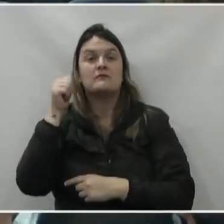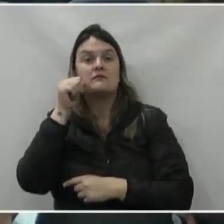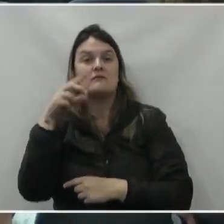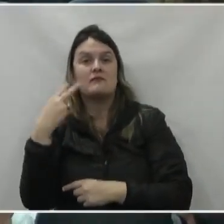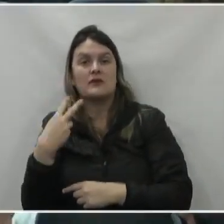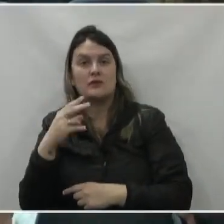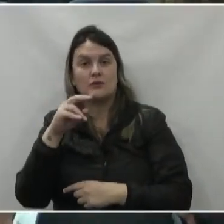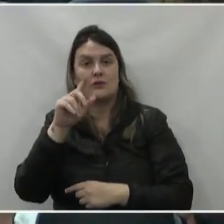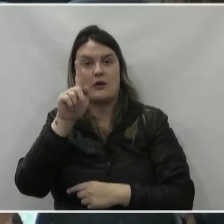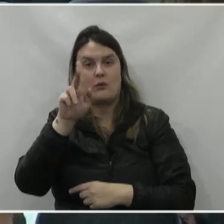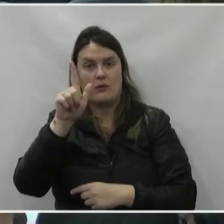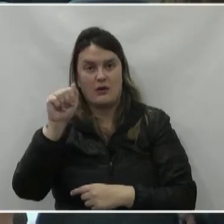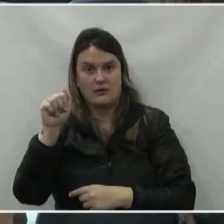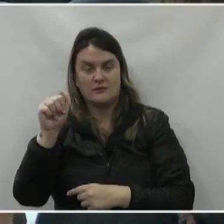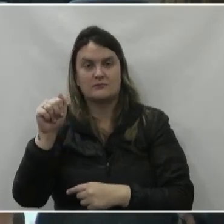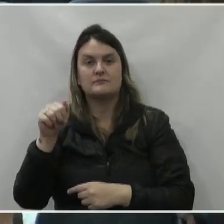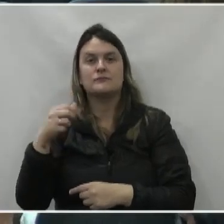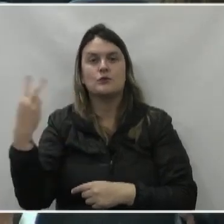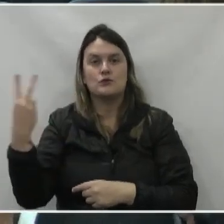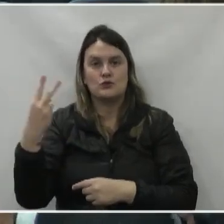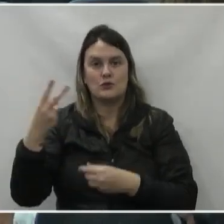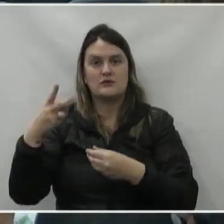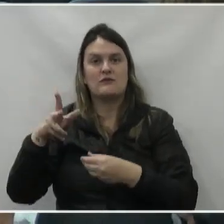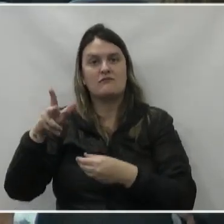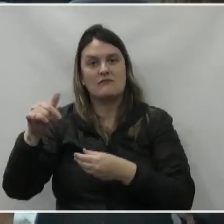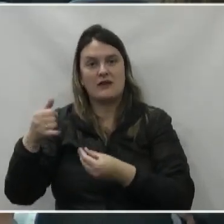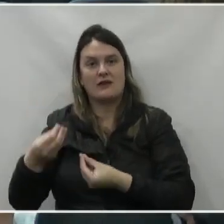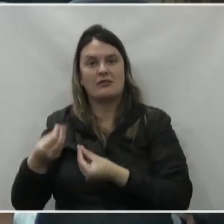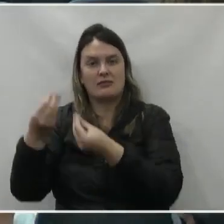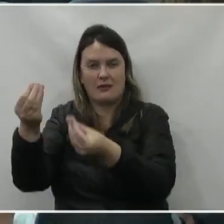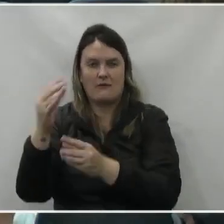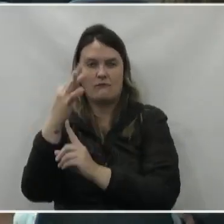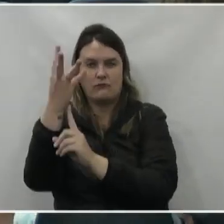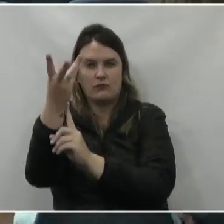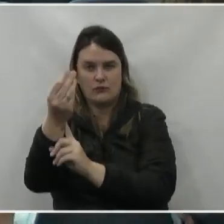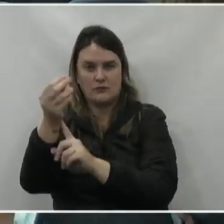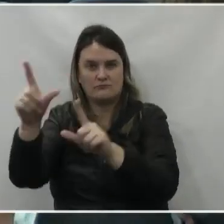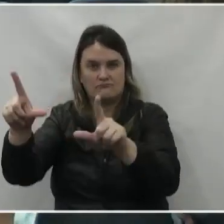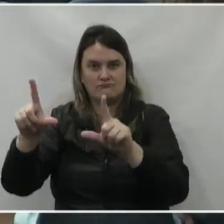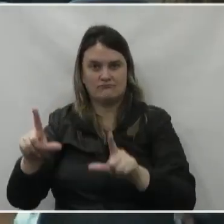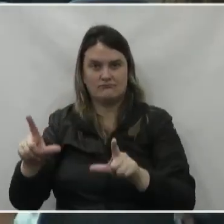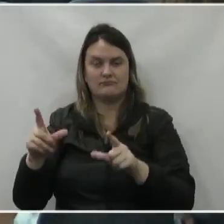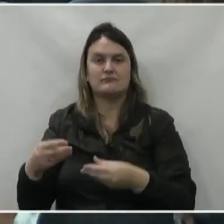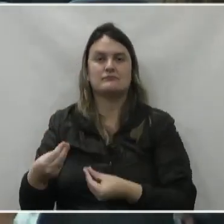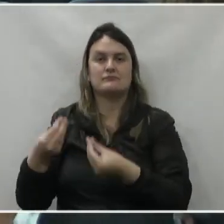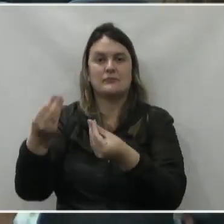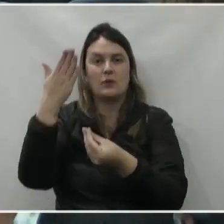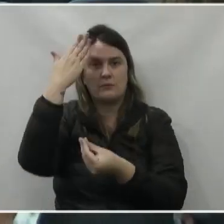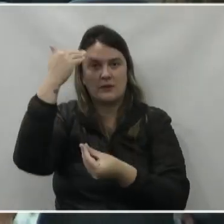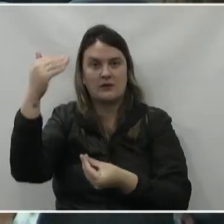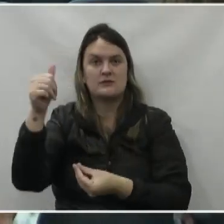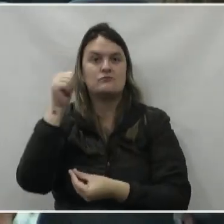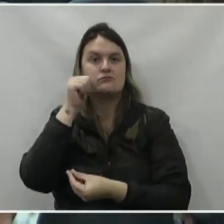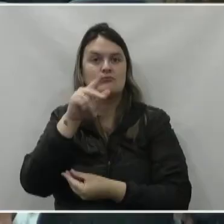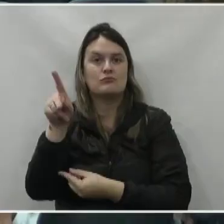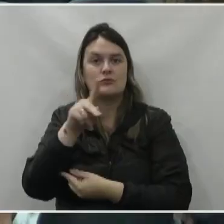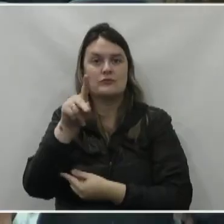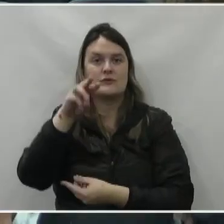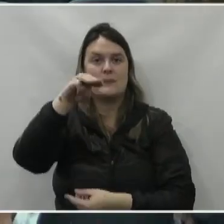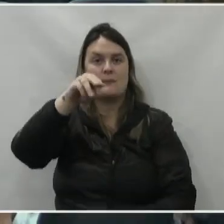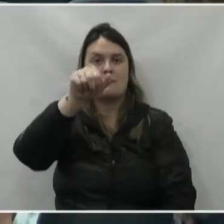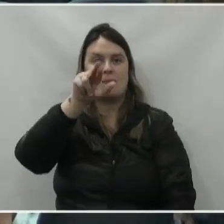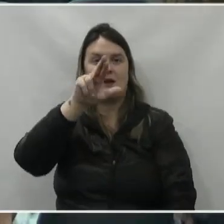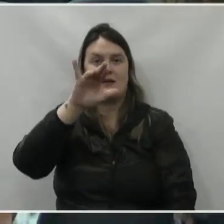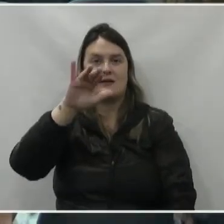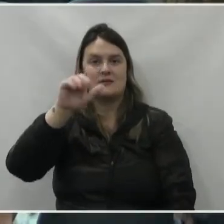vereadora Evelyn Tesseroli de Paula Dias, para conduzirem-se ao centro do plenário e fazerem juntos a entrega da homenagem à professora